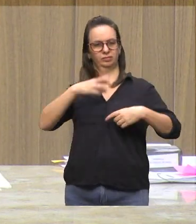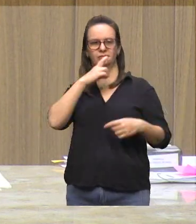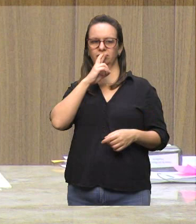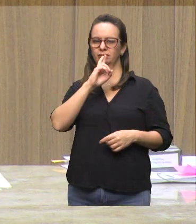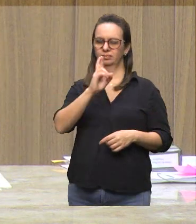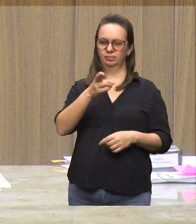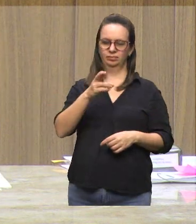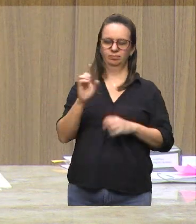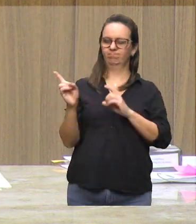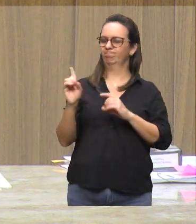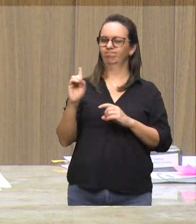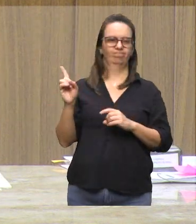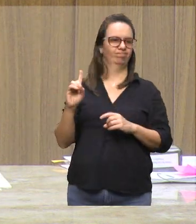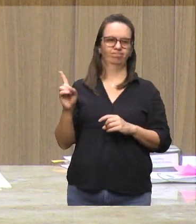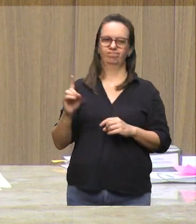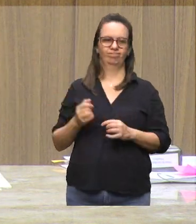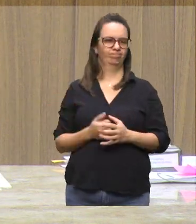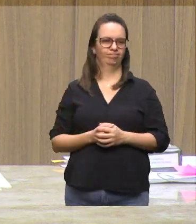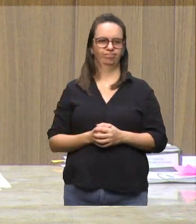contrários, respondam não.